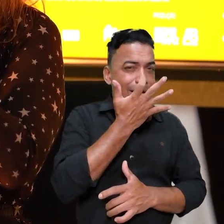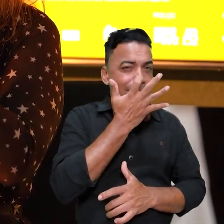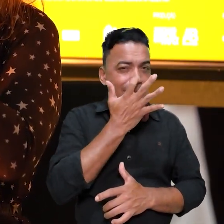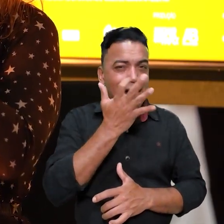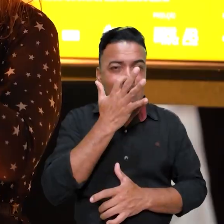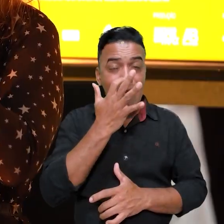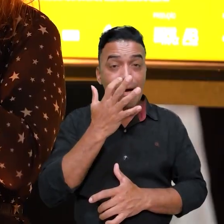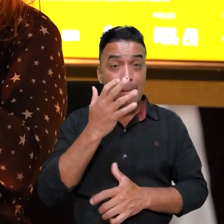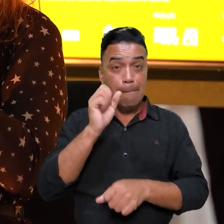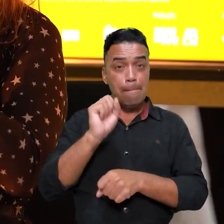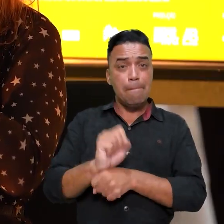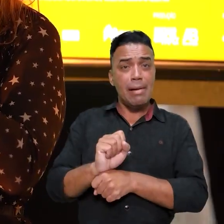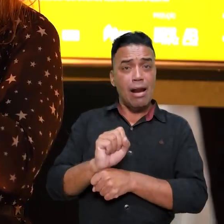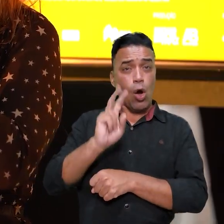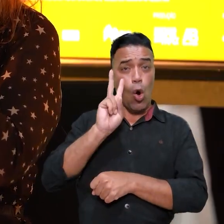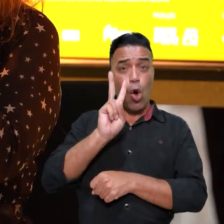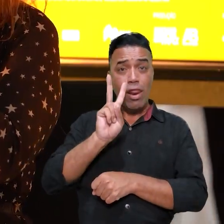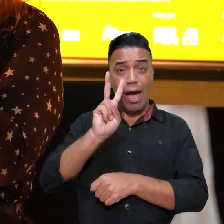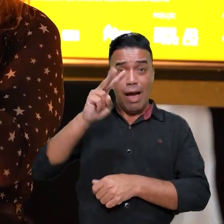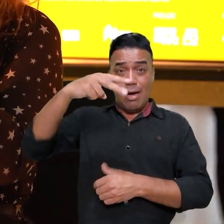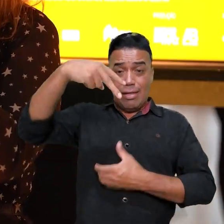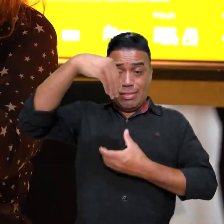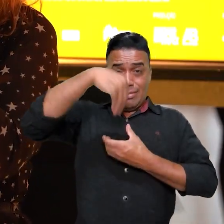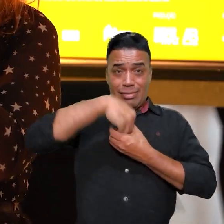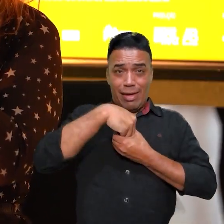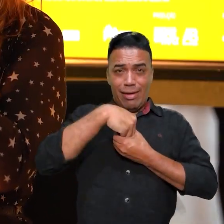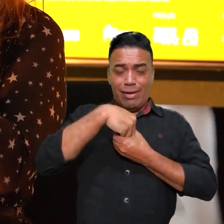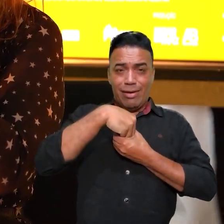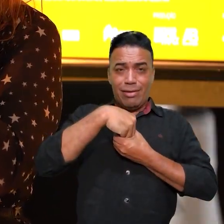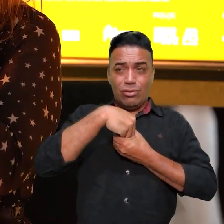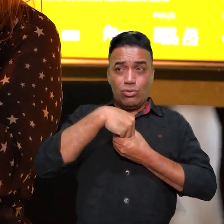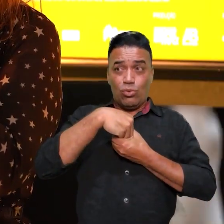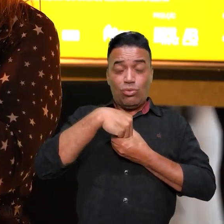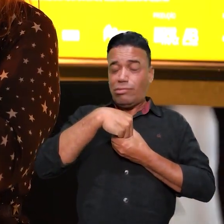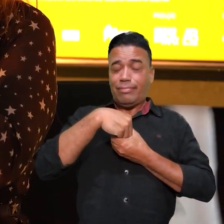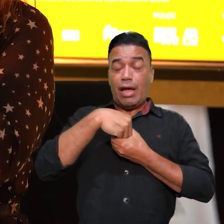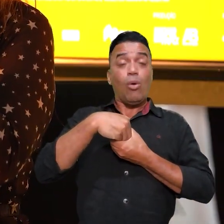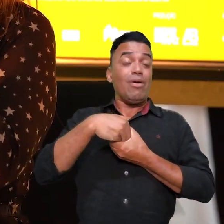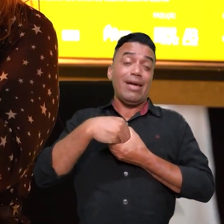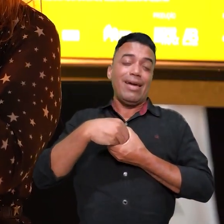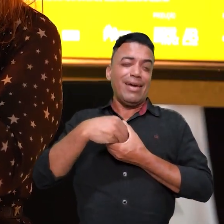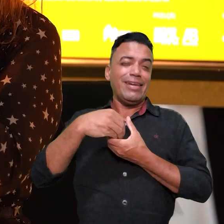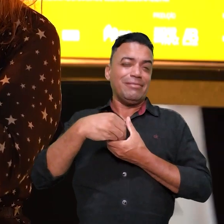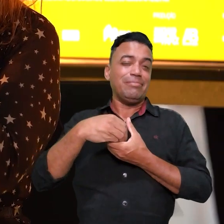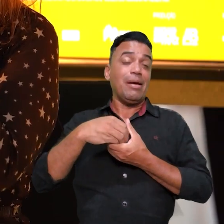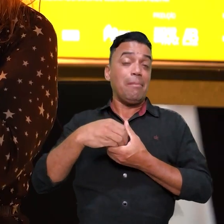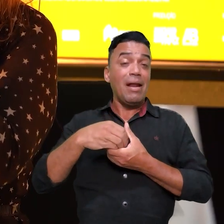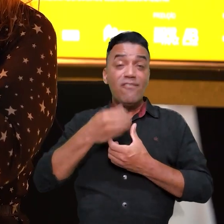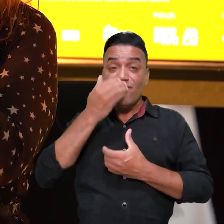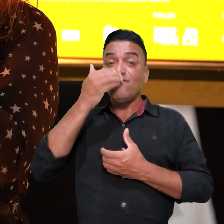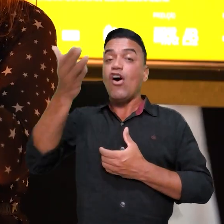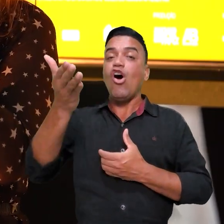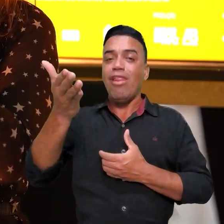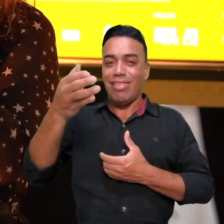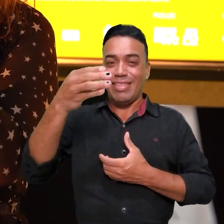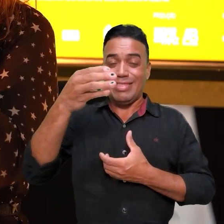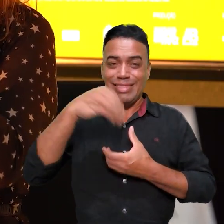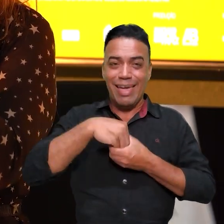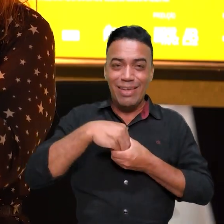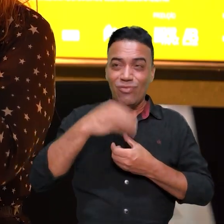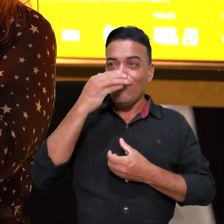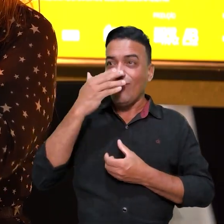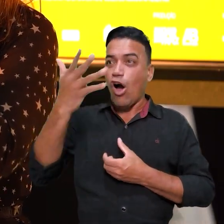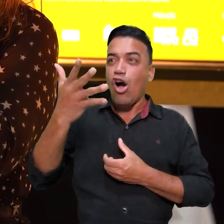parar e olhar não só para dentro, quer dizer, não só para fora, mas para dentro de você, você ter